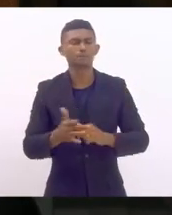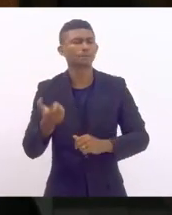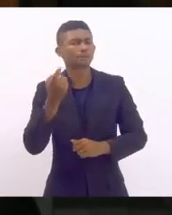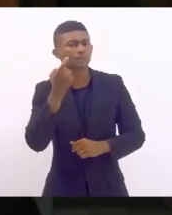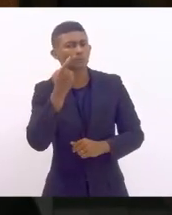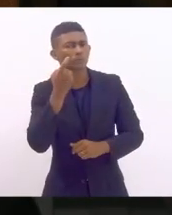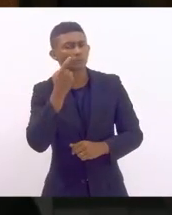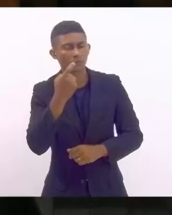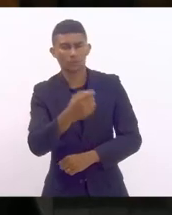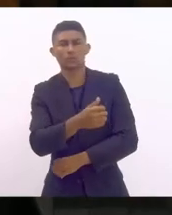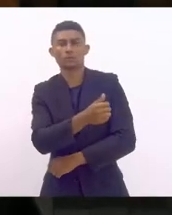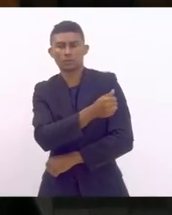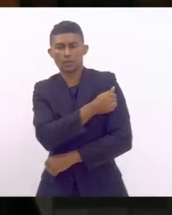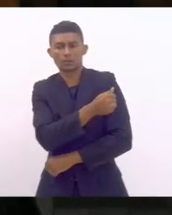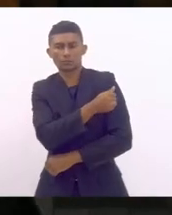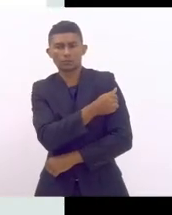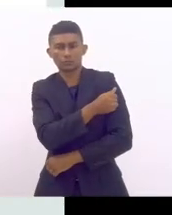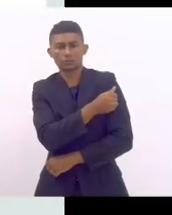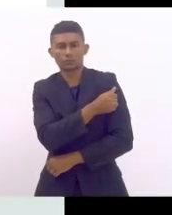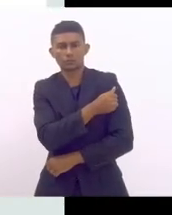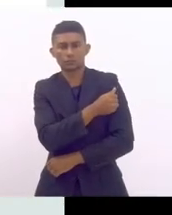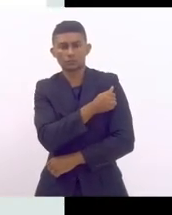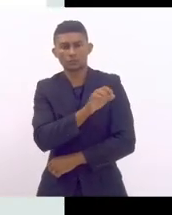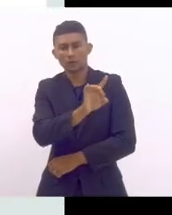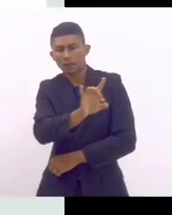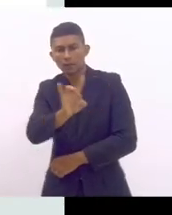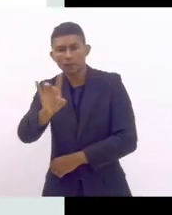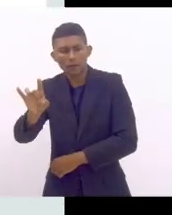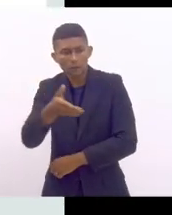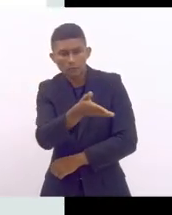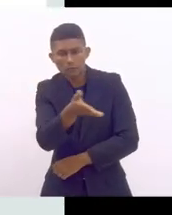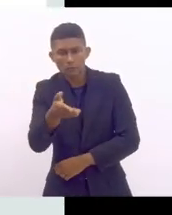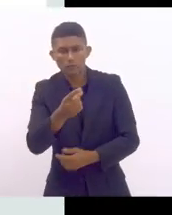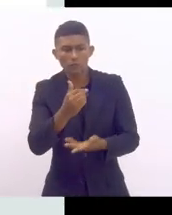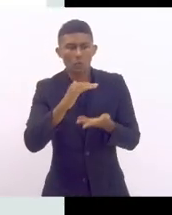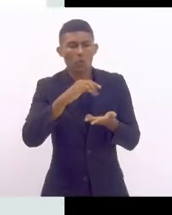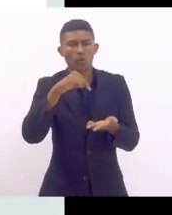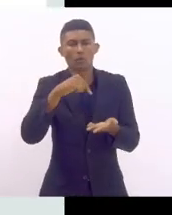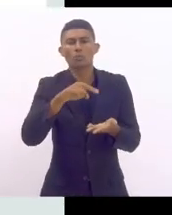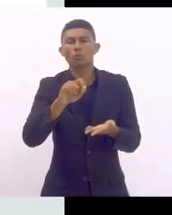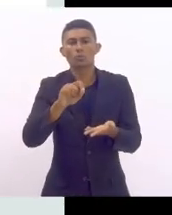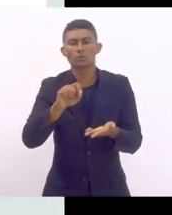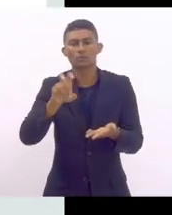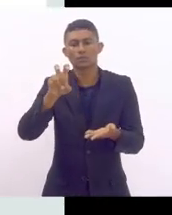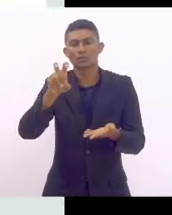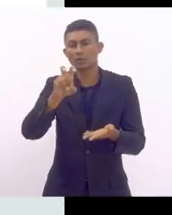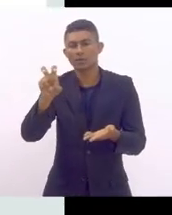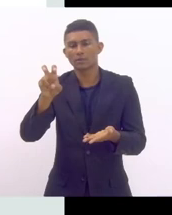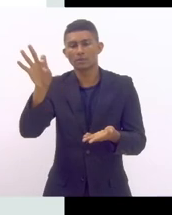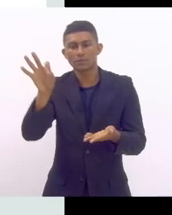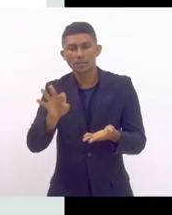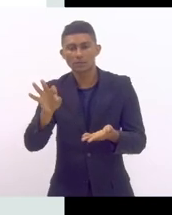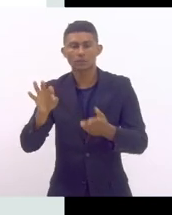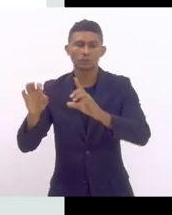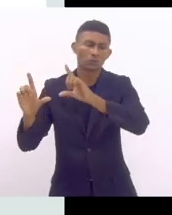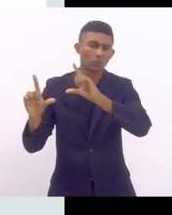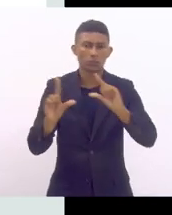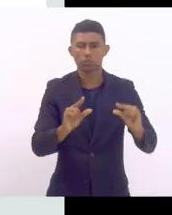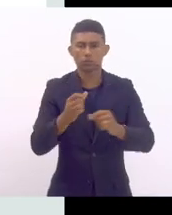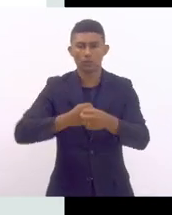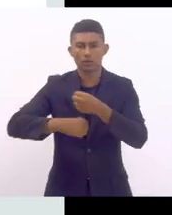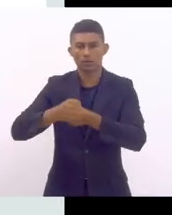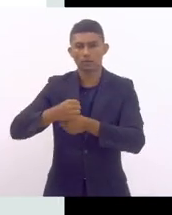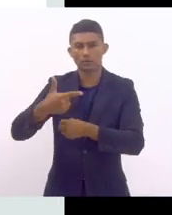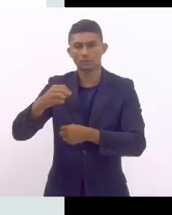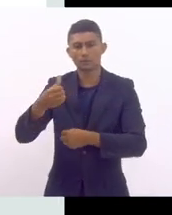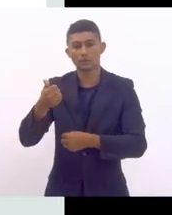o orçamento por aluno o orçamento Geral do o Fluminense é menos 55 porcento aproximadamente do que era